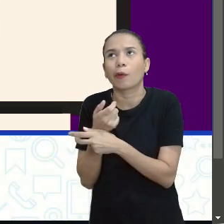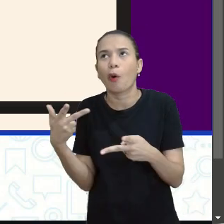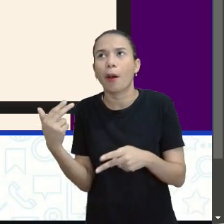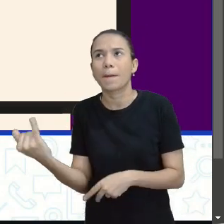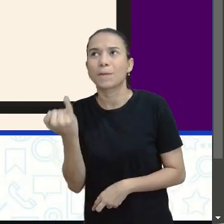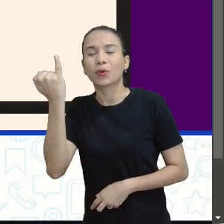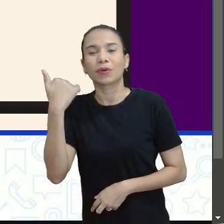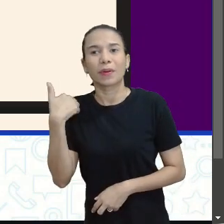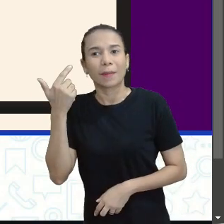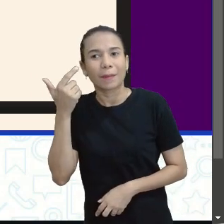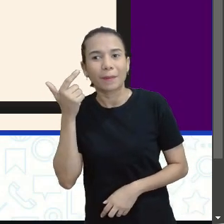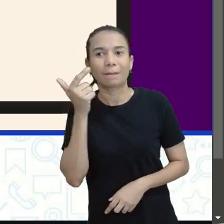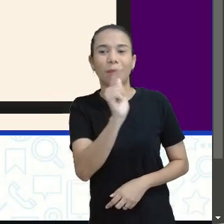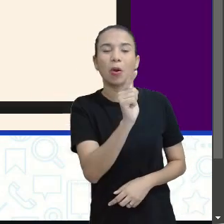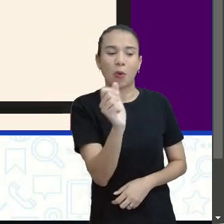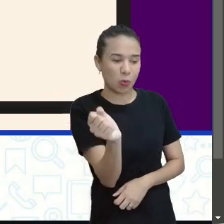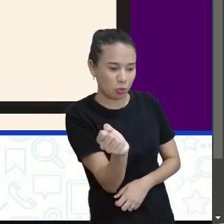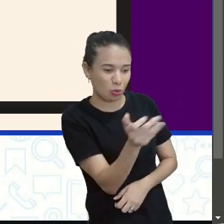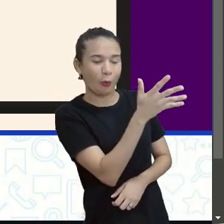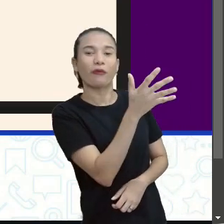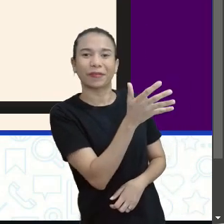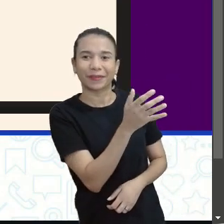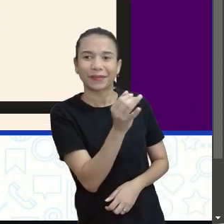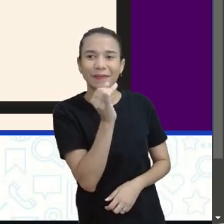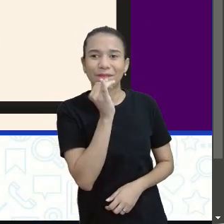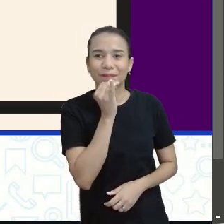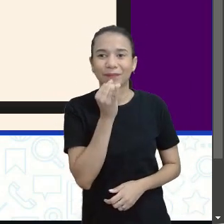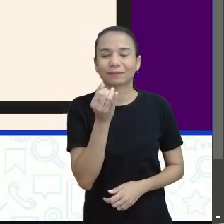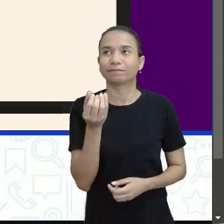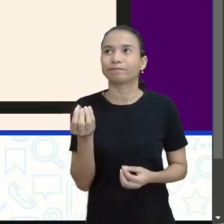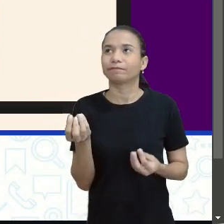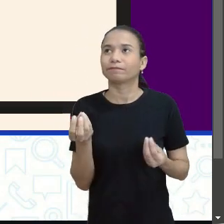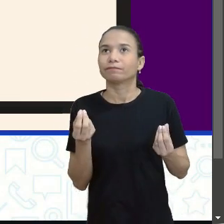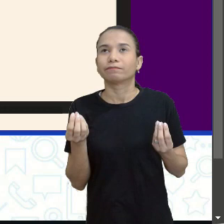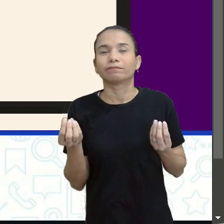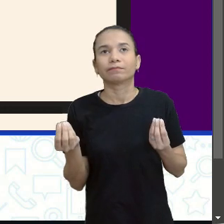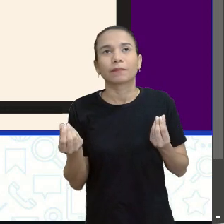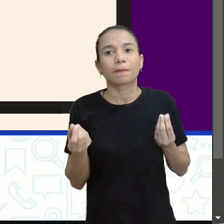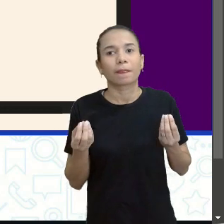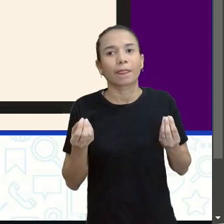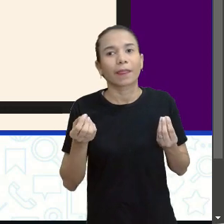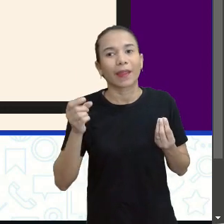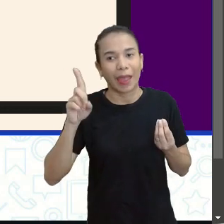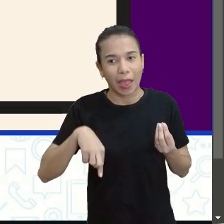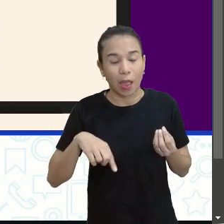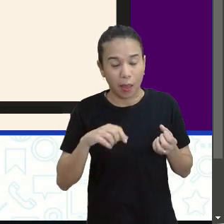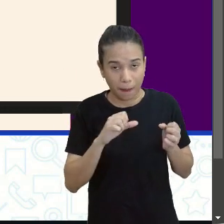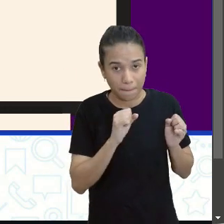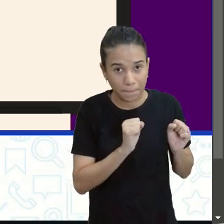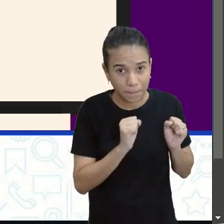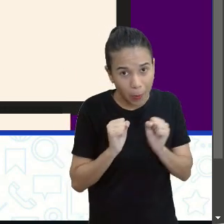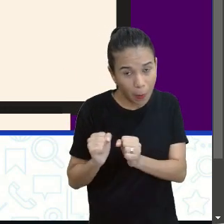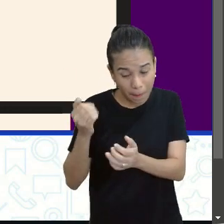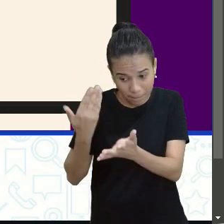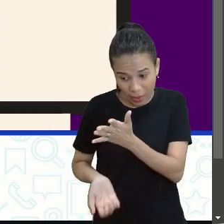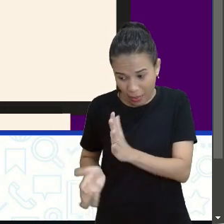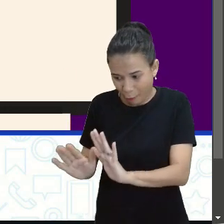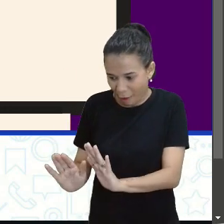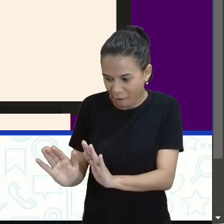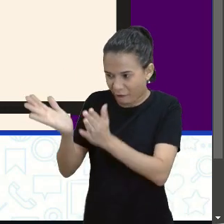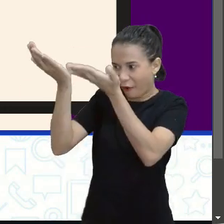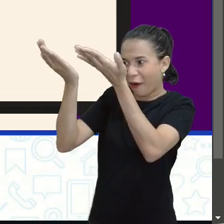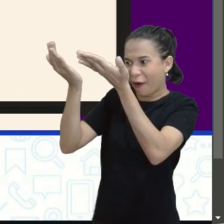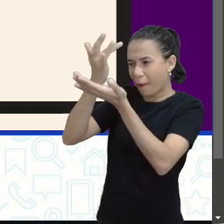eu ganho umas novas. Tipo, como eu posso dar um exemplo? Eu posso estar perdendo uma festa de uma